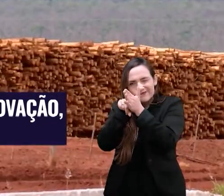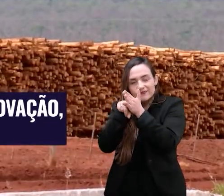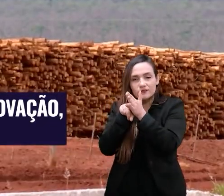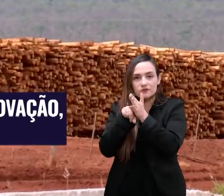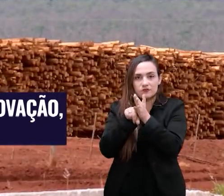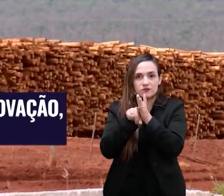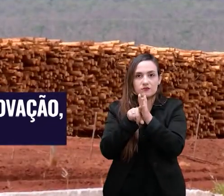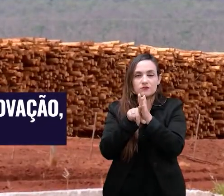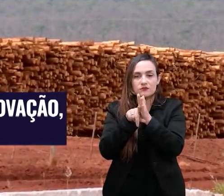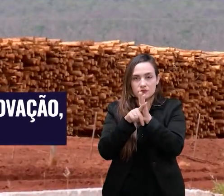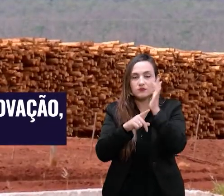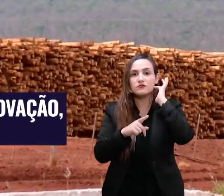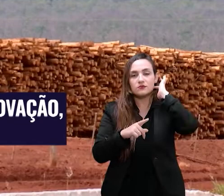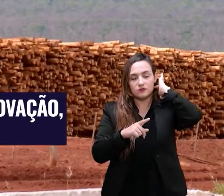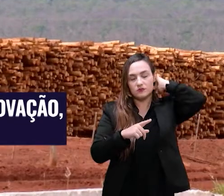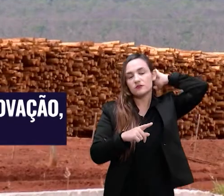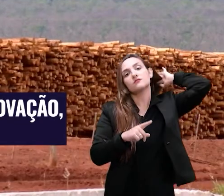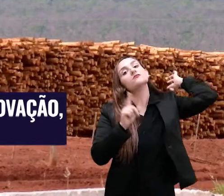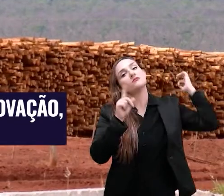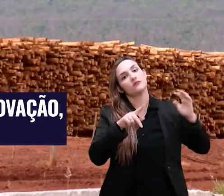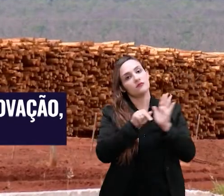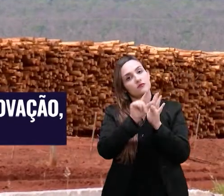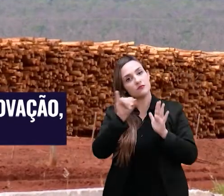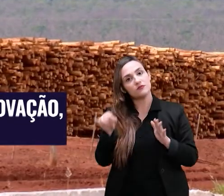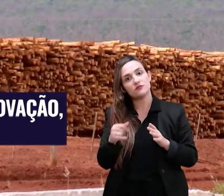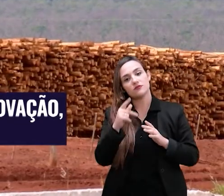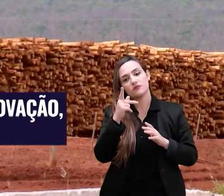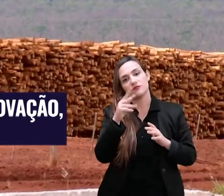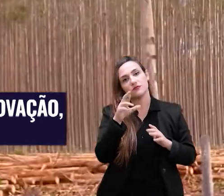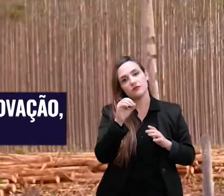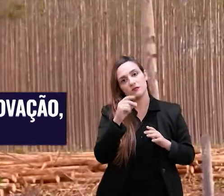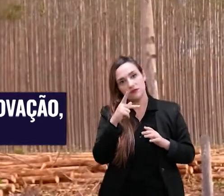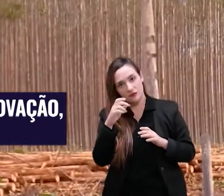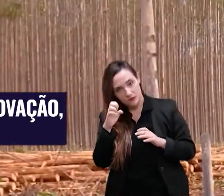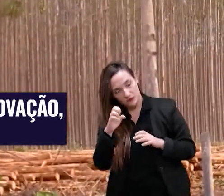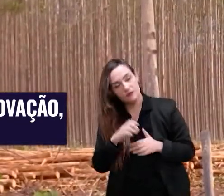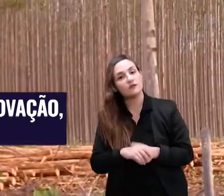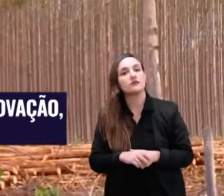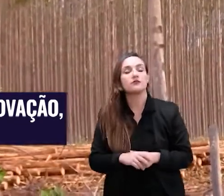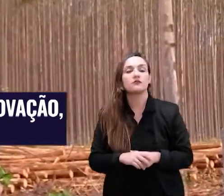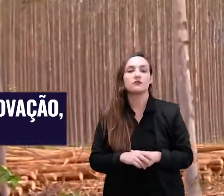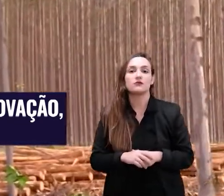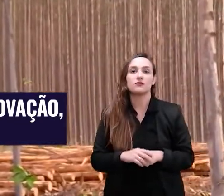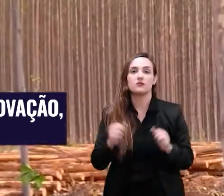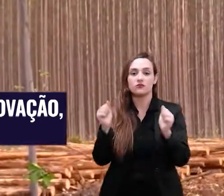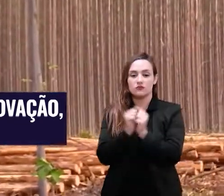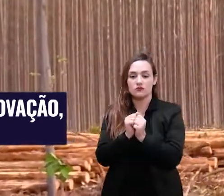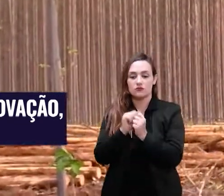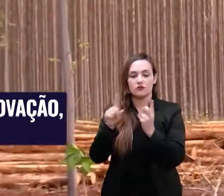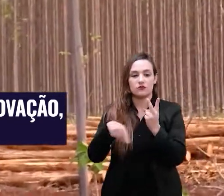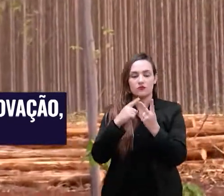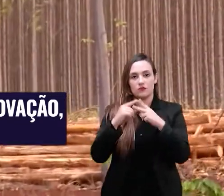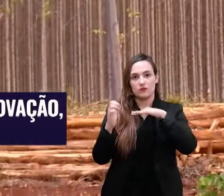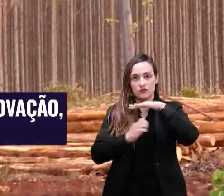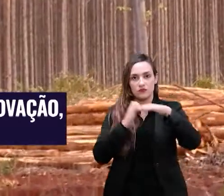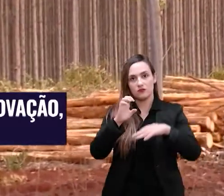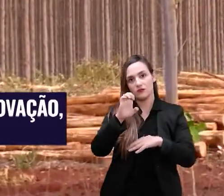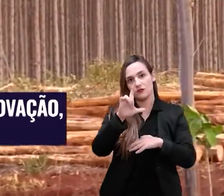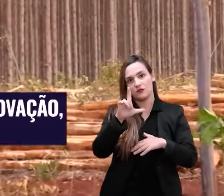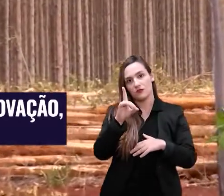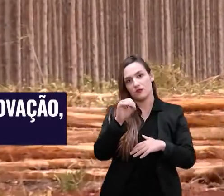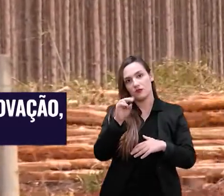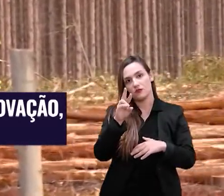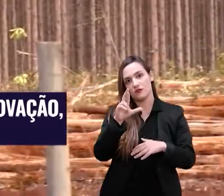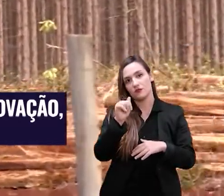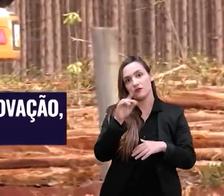a pedido, ok? Dentro de um programa, que é o PROPEC Dinamiza, do Governo do Estado, junto à empresa